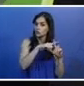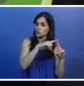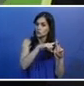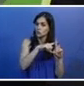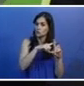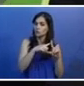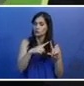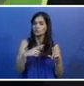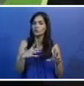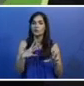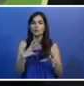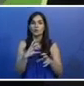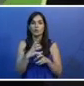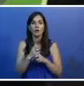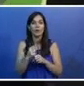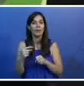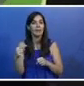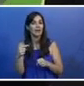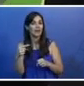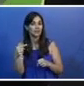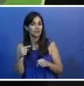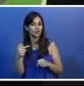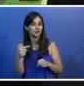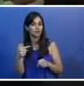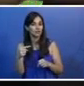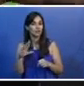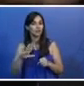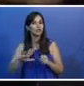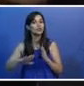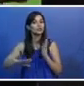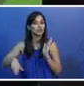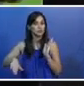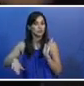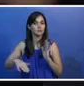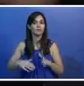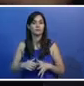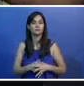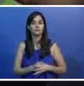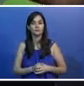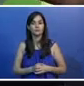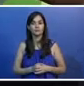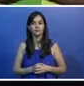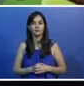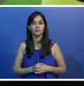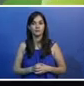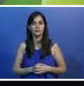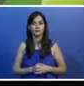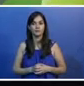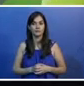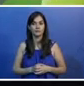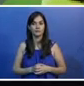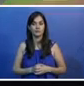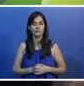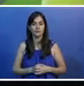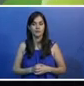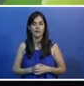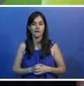junta os negativos separados, e a gente tira os negativos dos positivos. Então, 15y menos